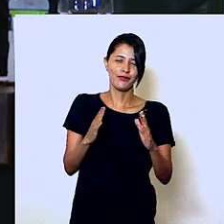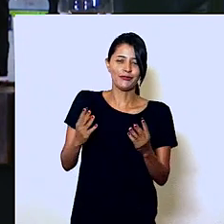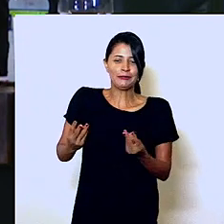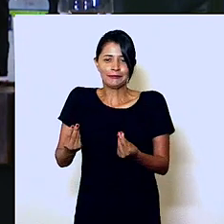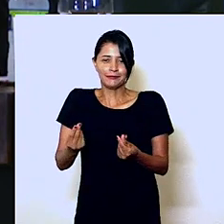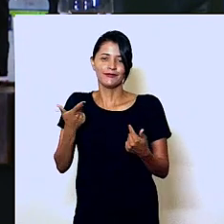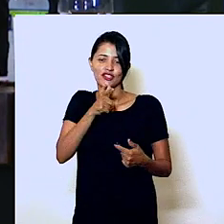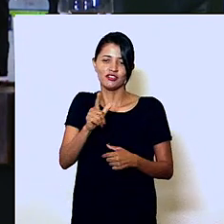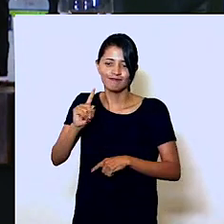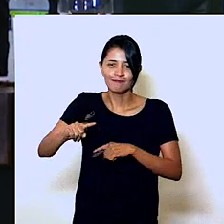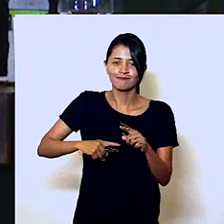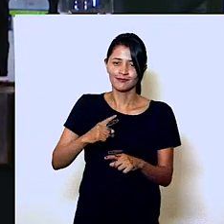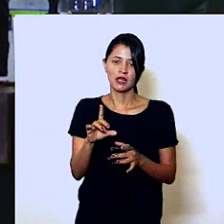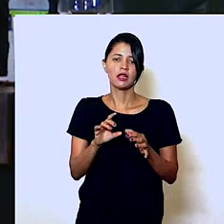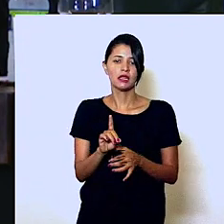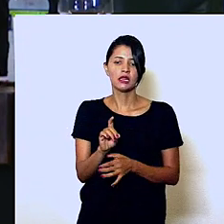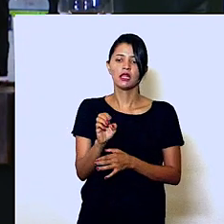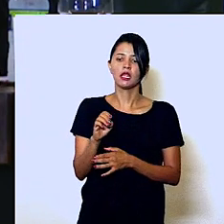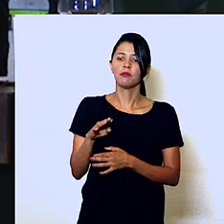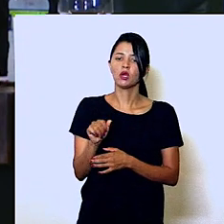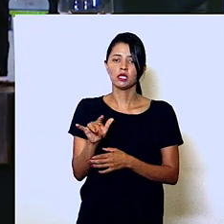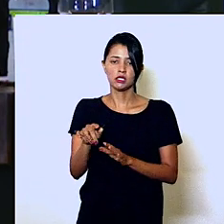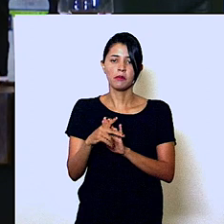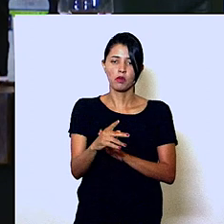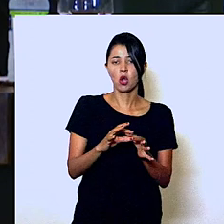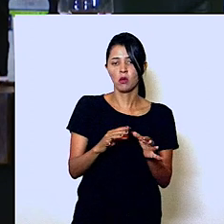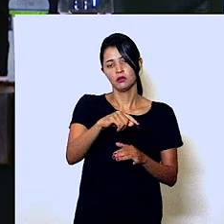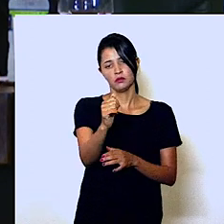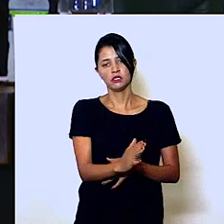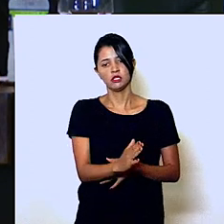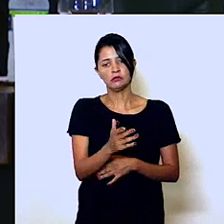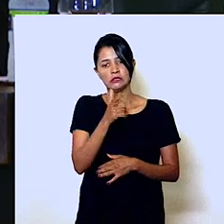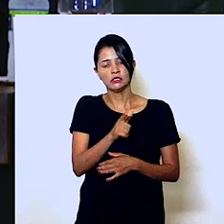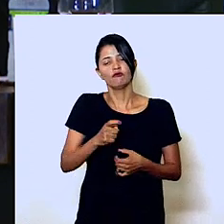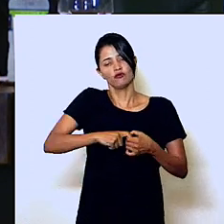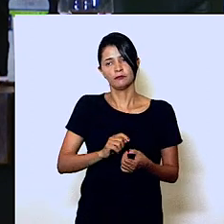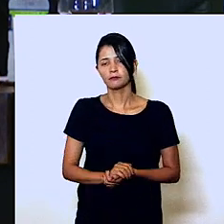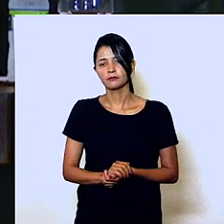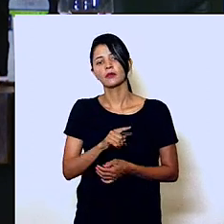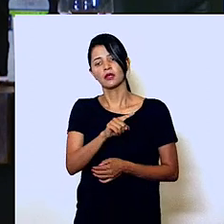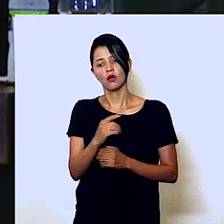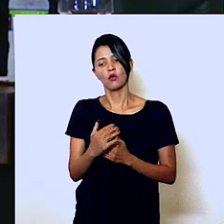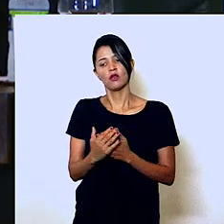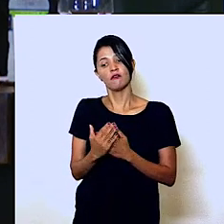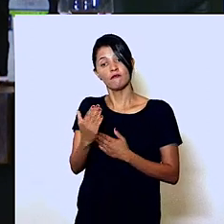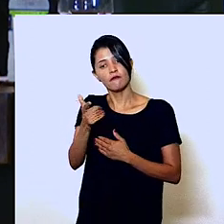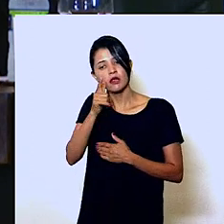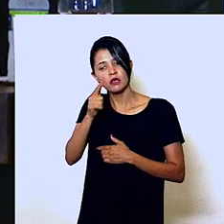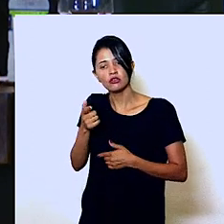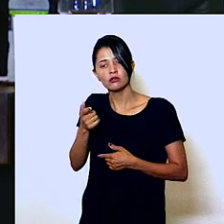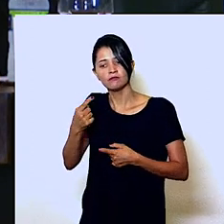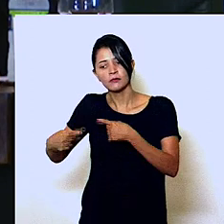democracia brasileira. O embaixador Paulo Tarso esteve à frente das negociações que culminaram na resolução dos dois contenciosos e